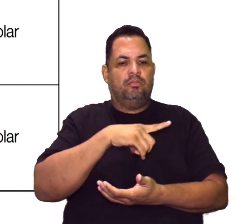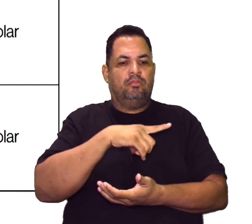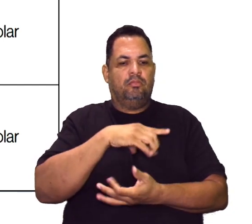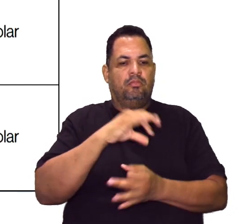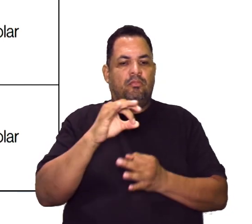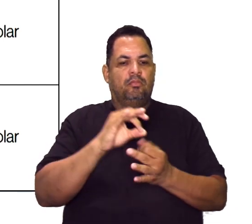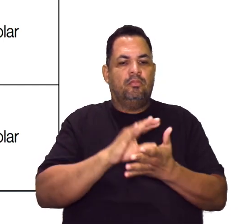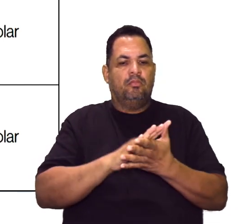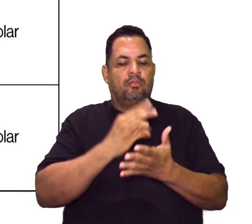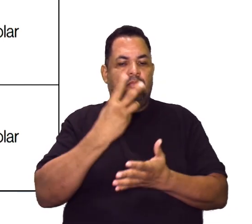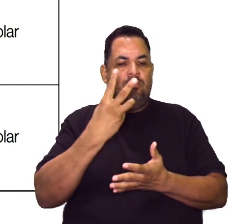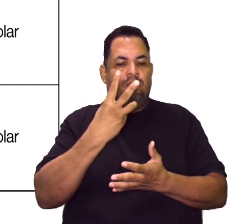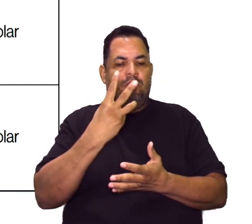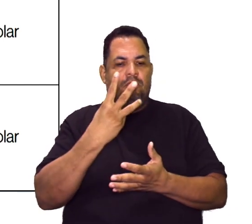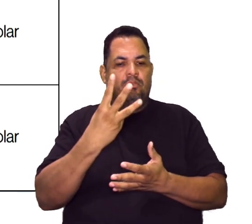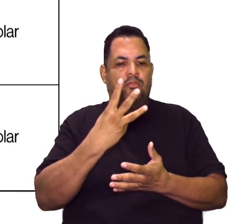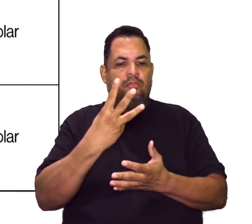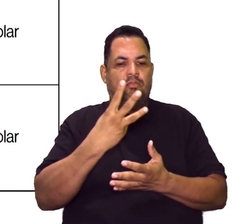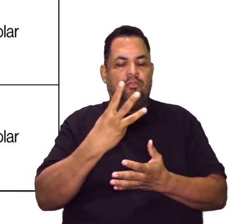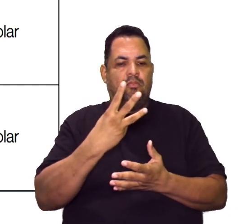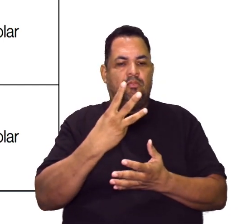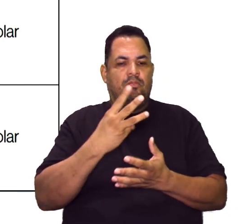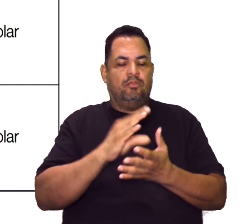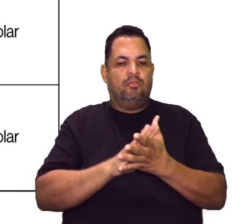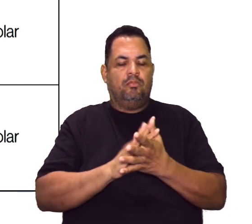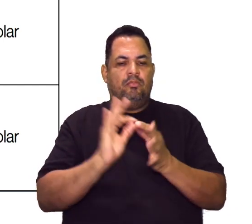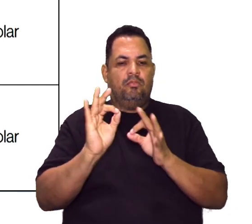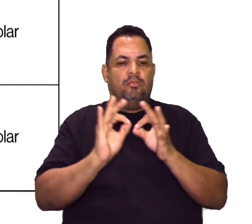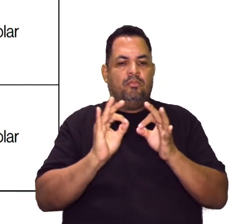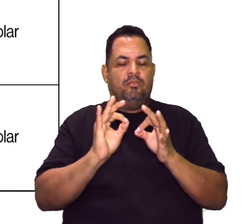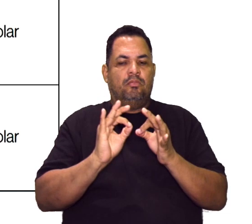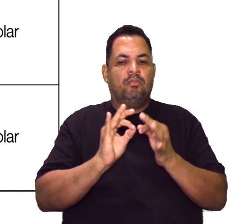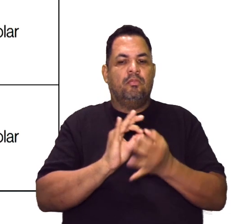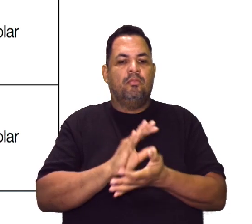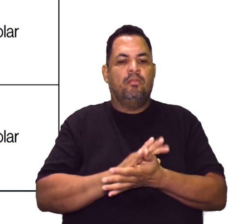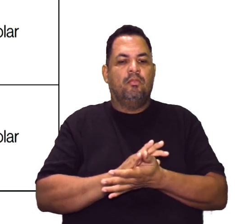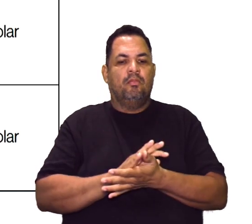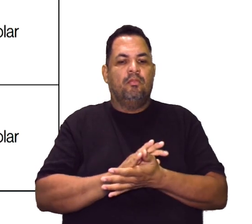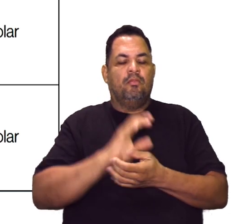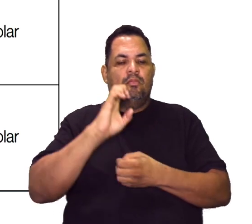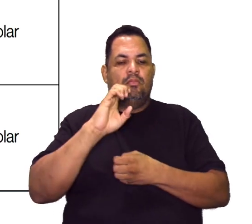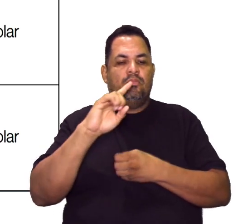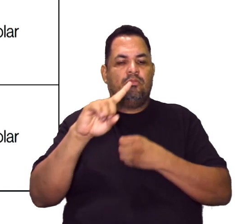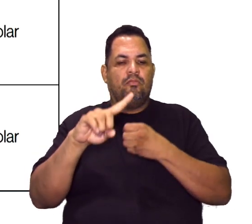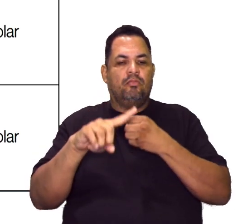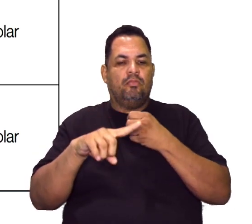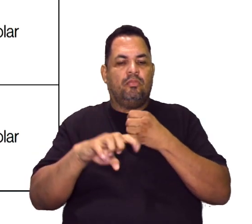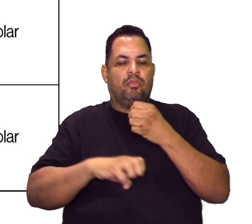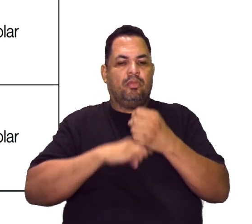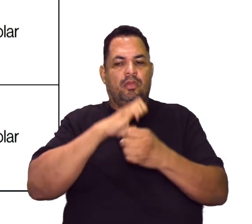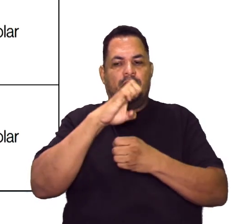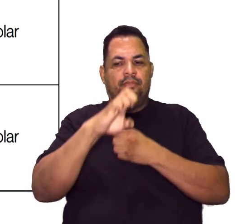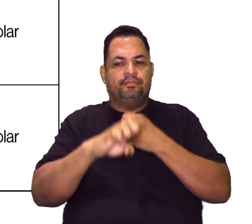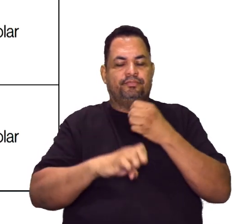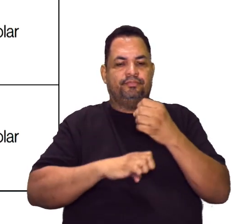apresentar 3, digamos assim, elétrons